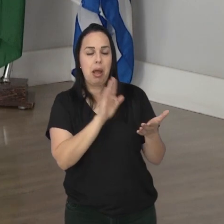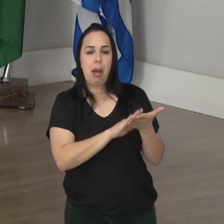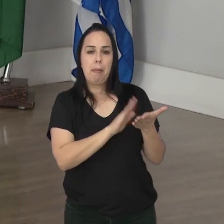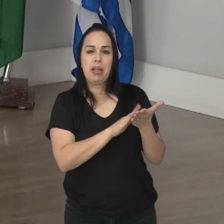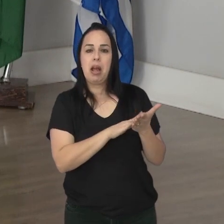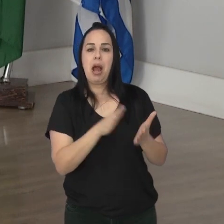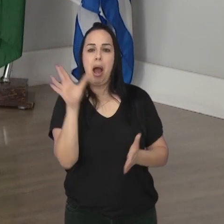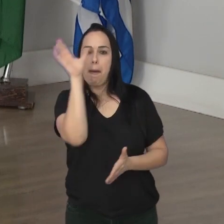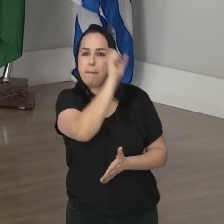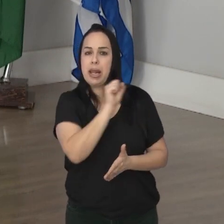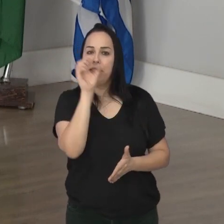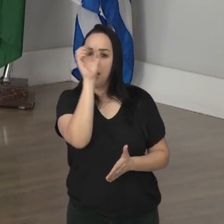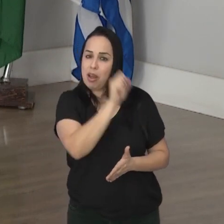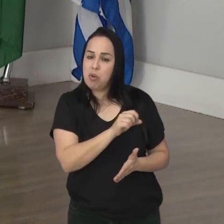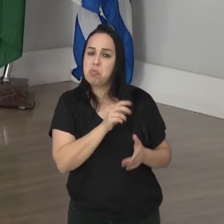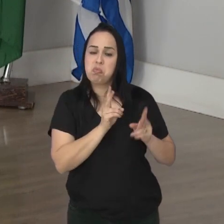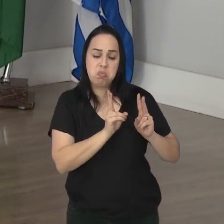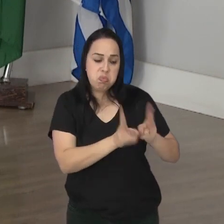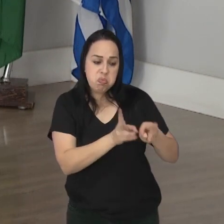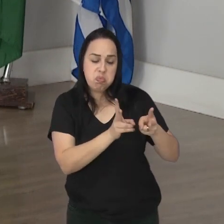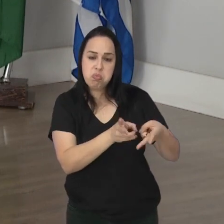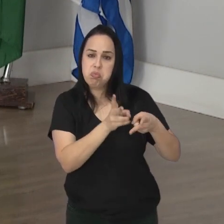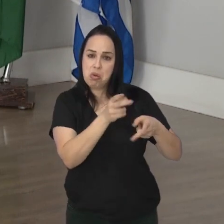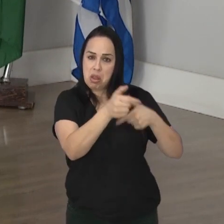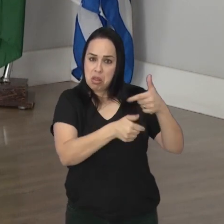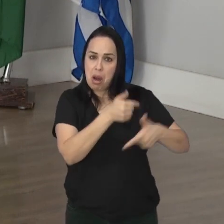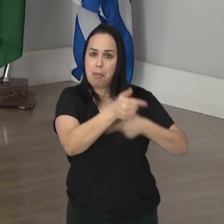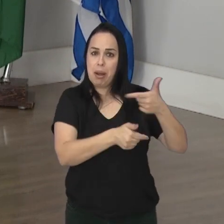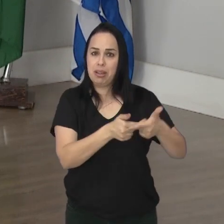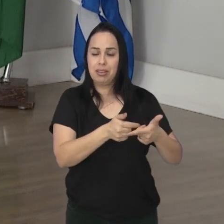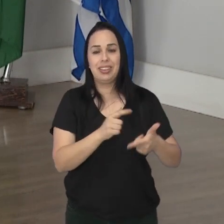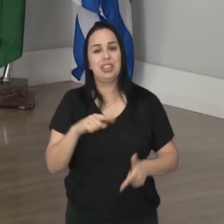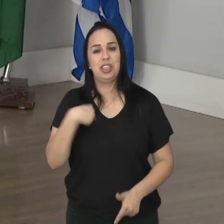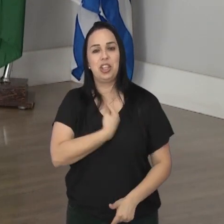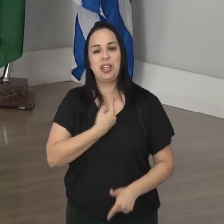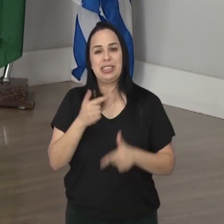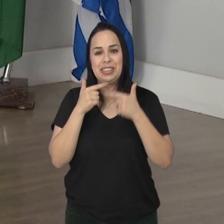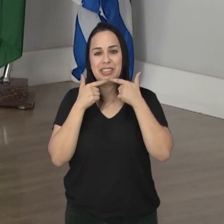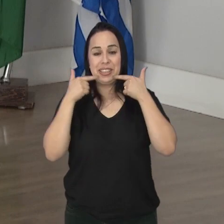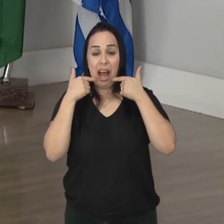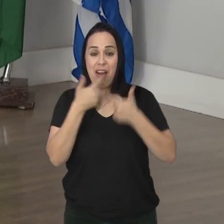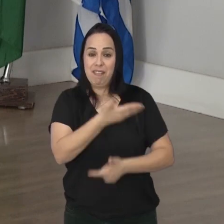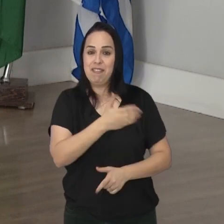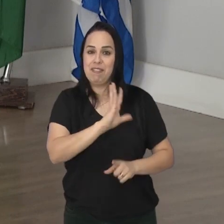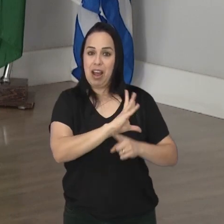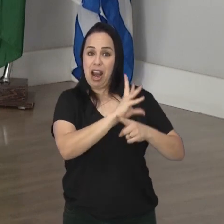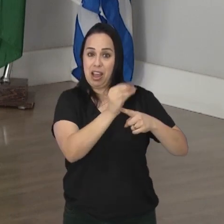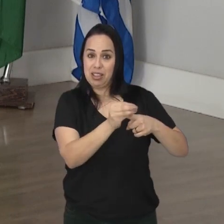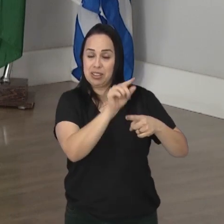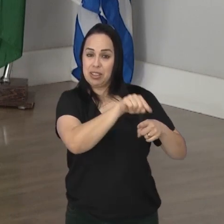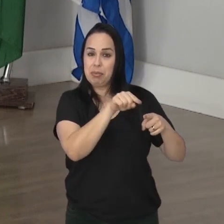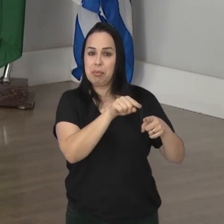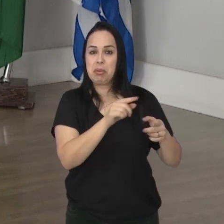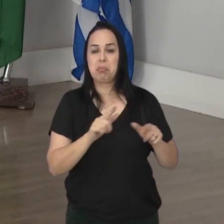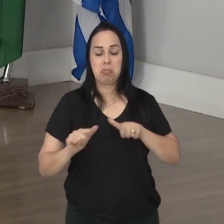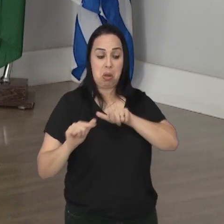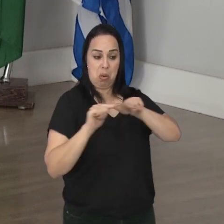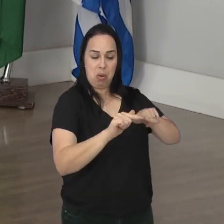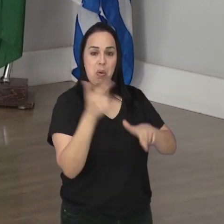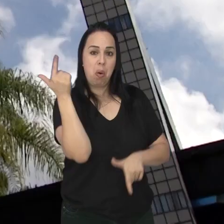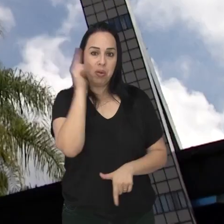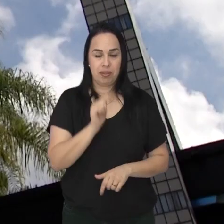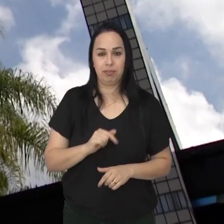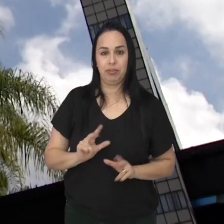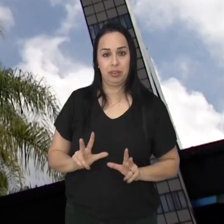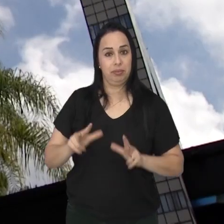2 décadas aprendeu a tocar muito bem esse belíssimo núcleo de inovação. A gente fica muito contente de ver o parque celebrado e